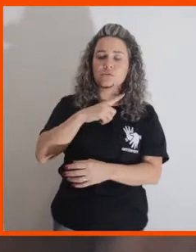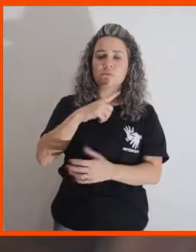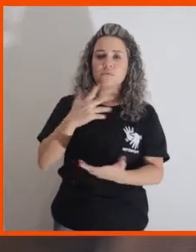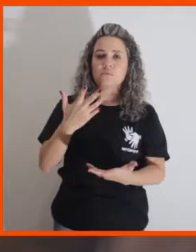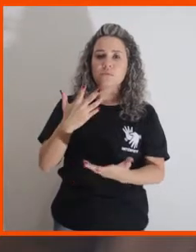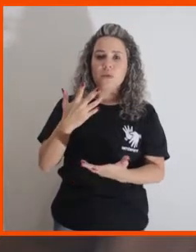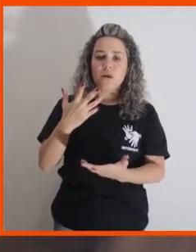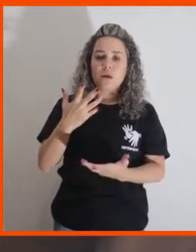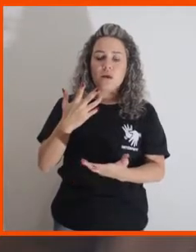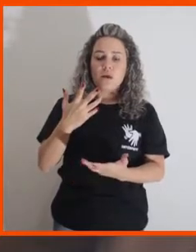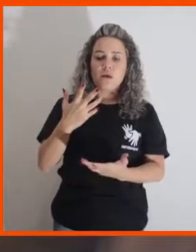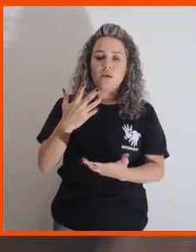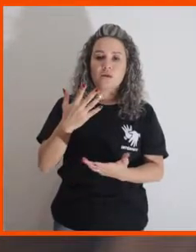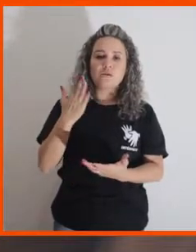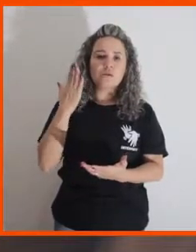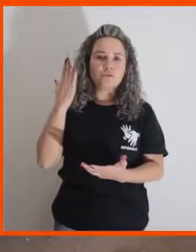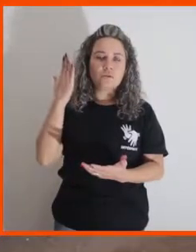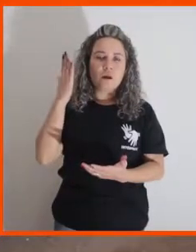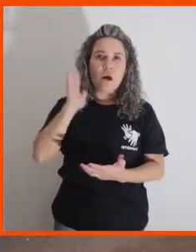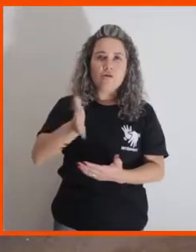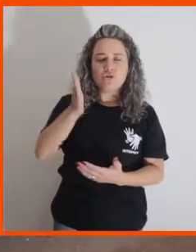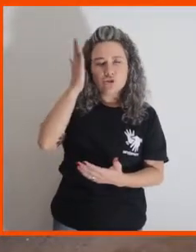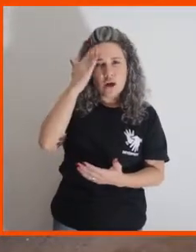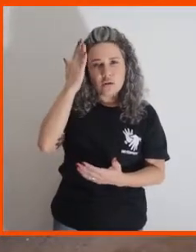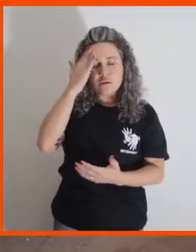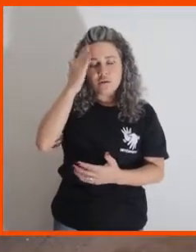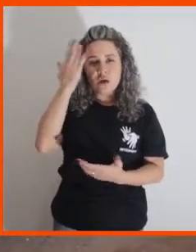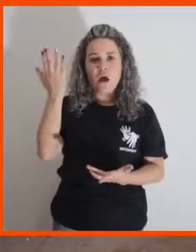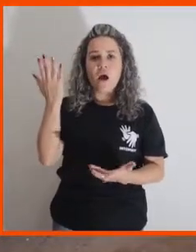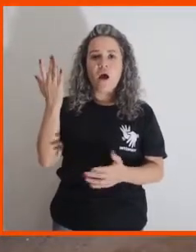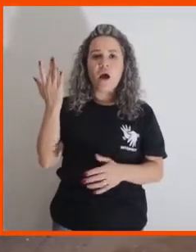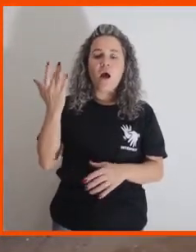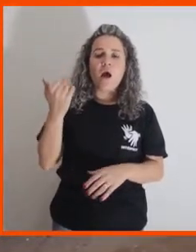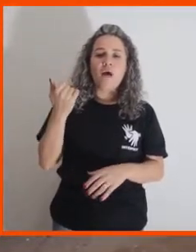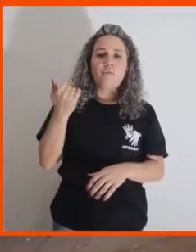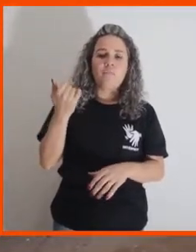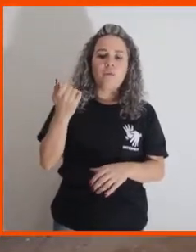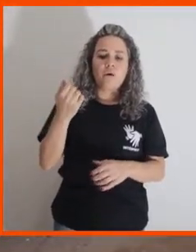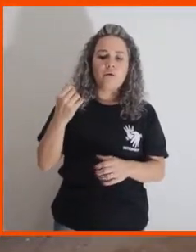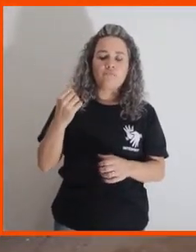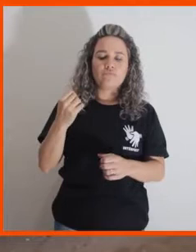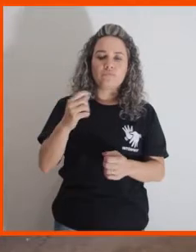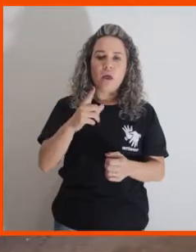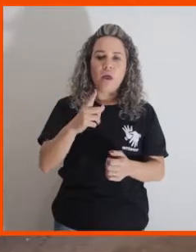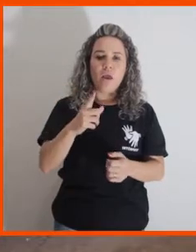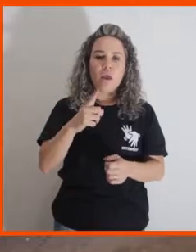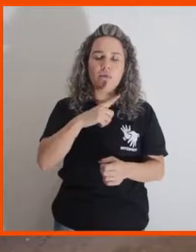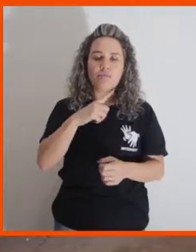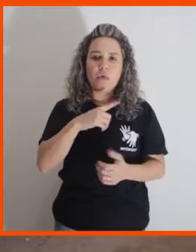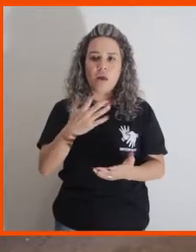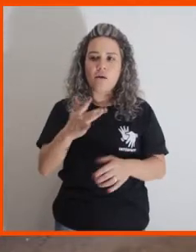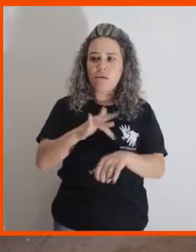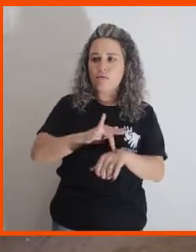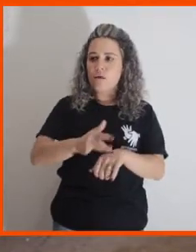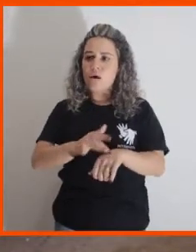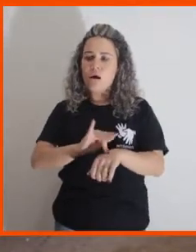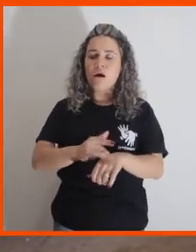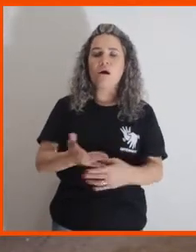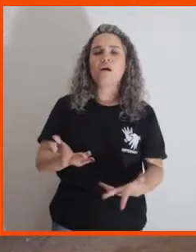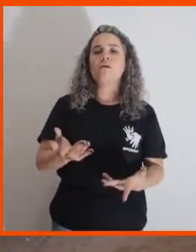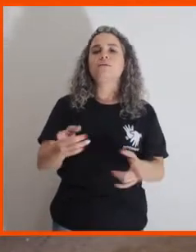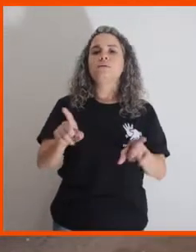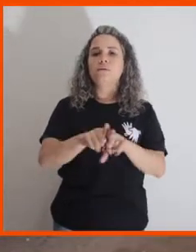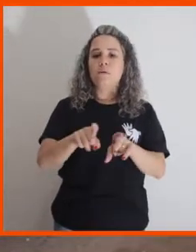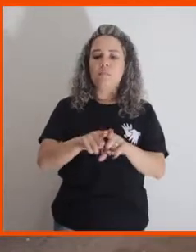esses mais de idade, né? Com aquela força, o senhor Eliano, inclusive, com cento e tantos anos, dá na caretagem, ele